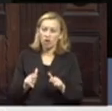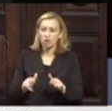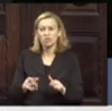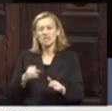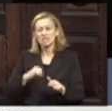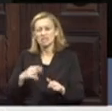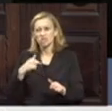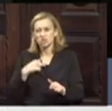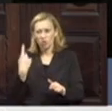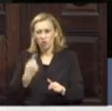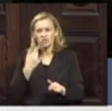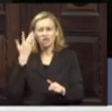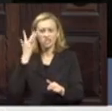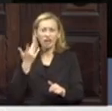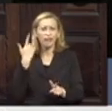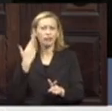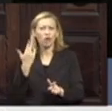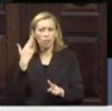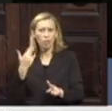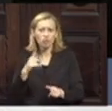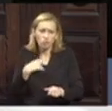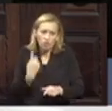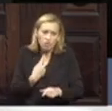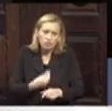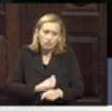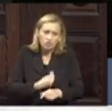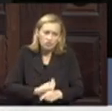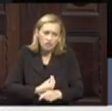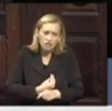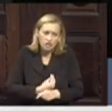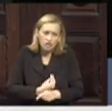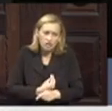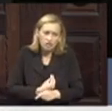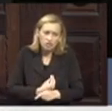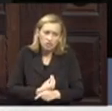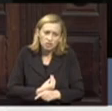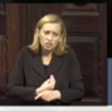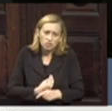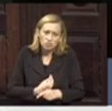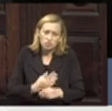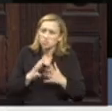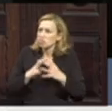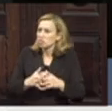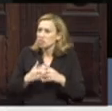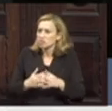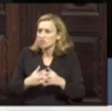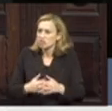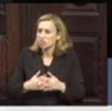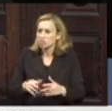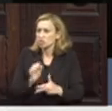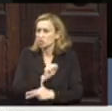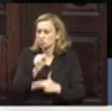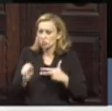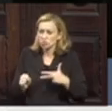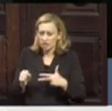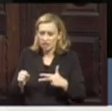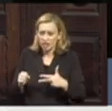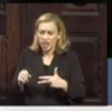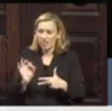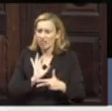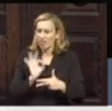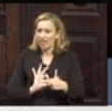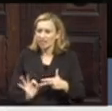de competência, de atribuição, o Ministério Público já faz para cima da polícia. Agora ela quer fazer